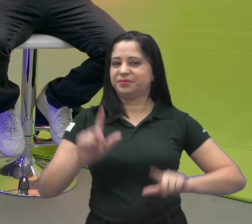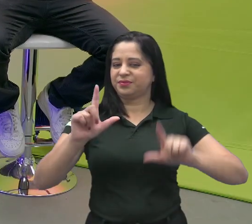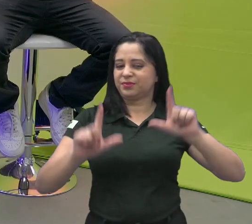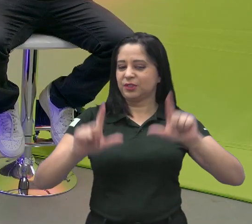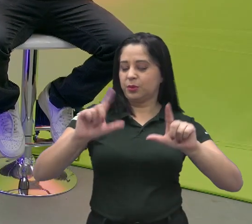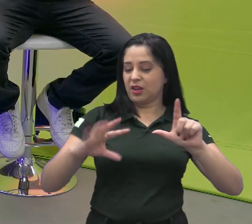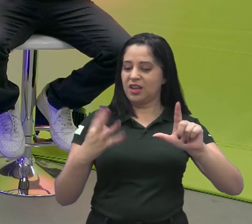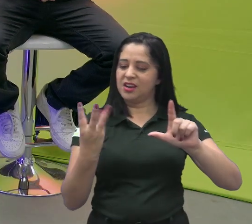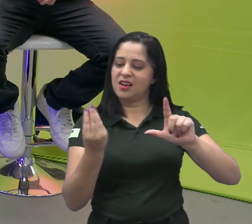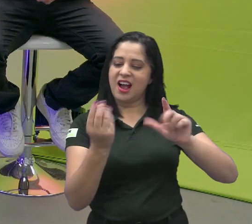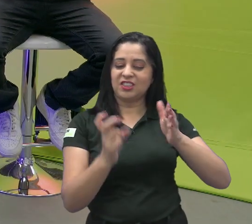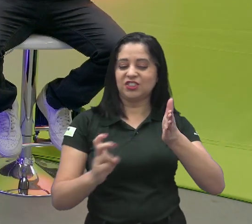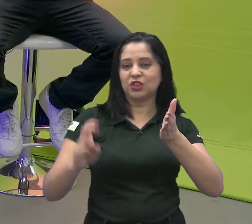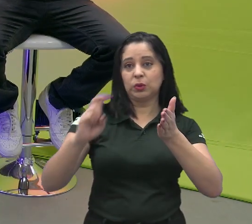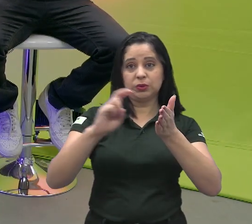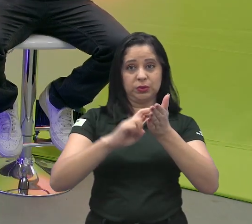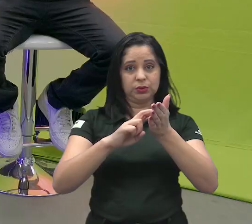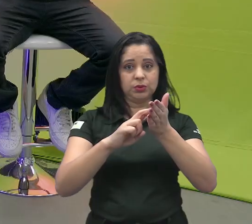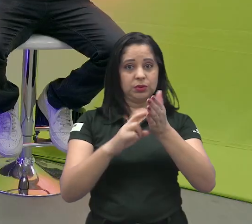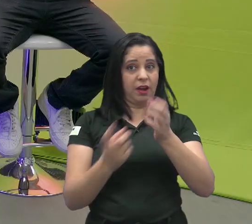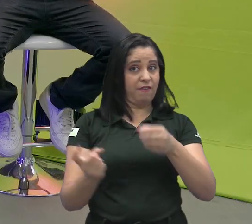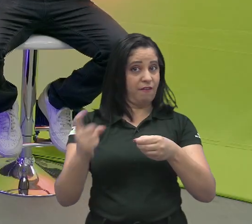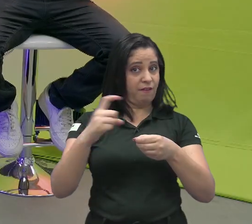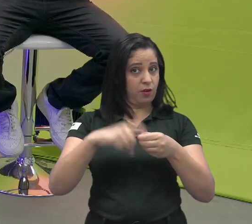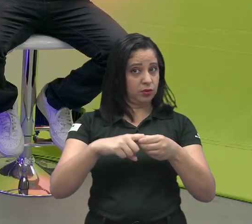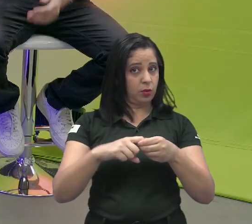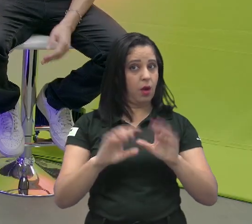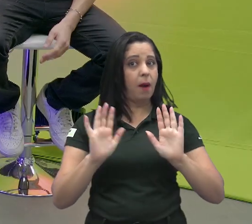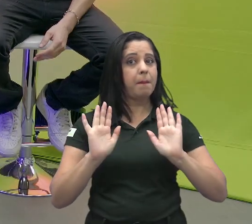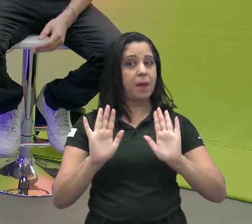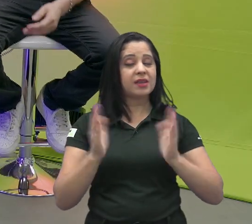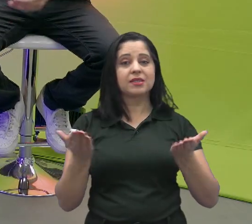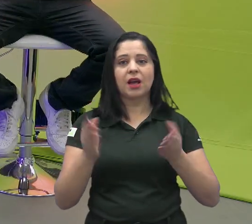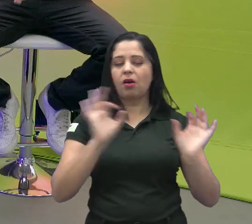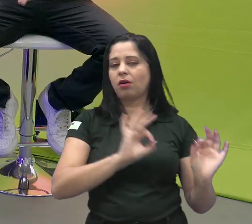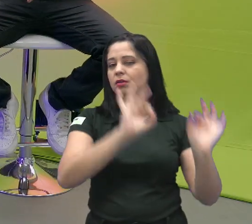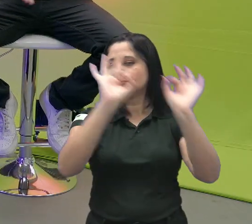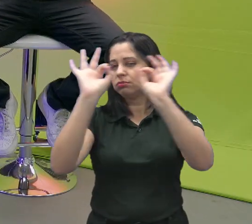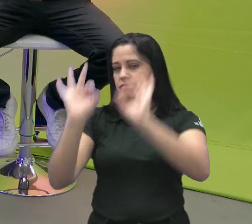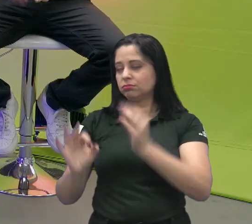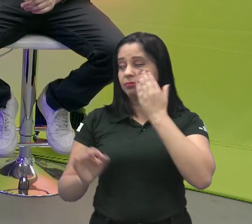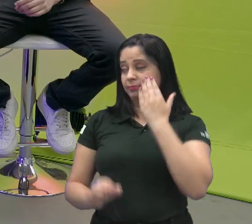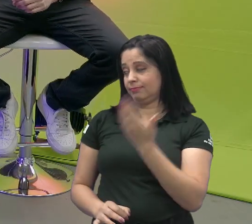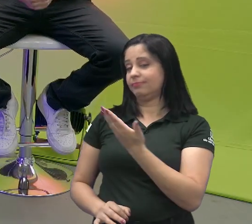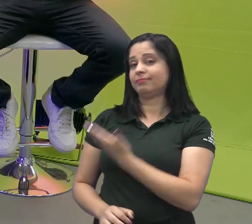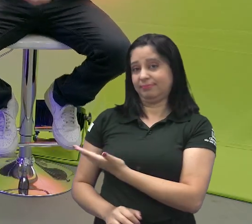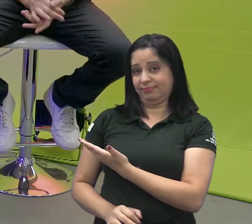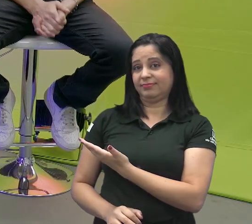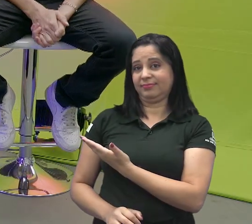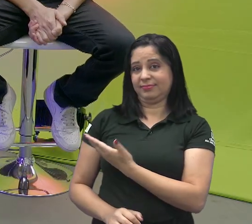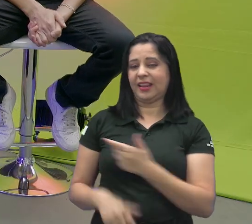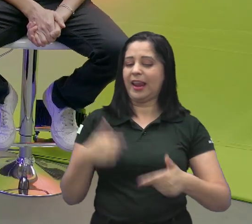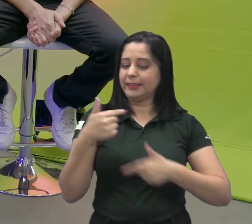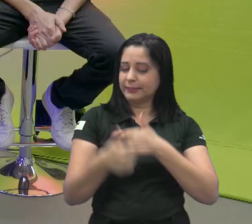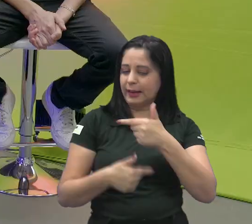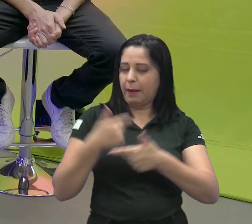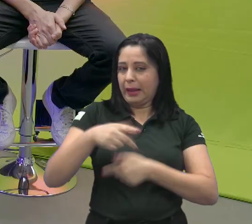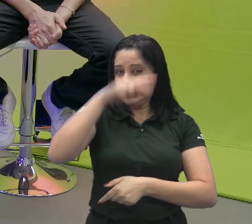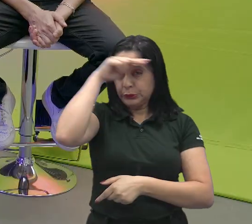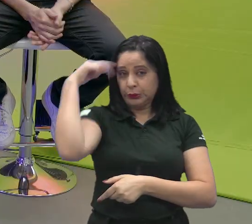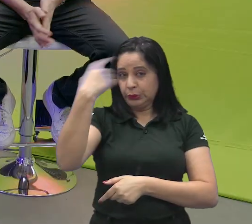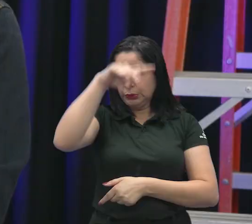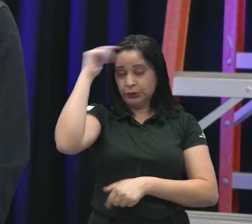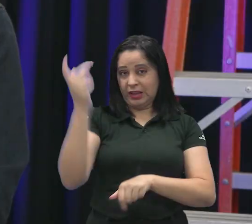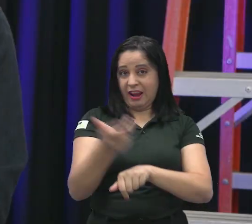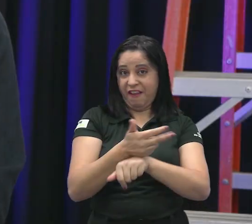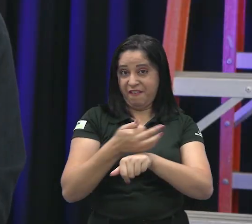Conexão Cultura de volta e dessa vez a gente vai ver mais uma reportagem feita pelo meu parceiro Bruno, que trabalhou enquanto estava de férias.